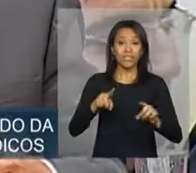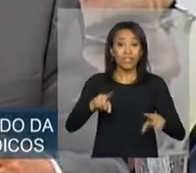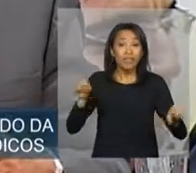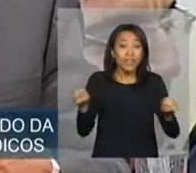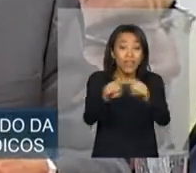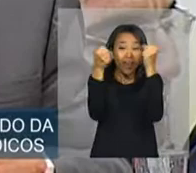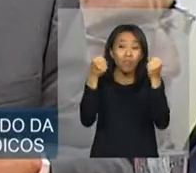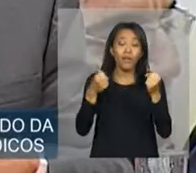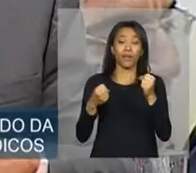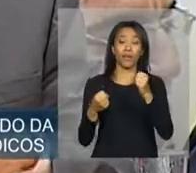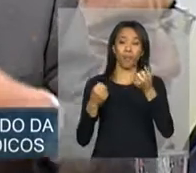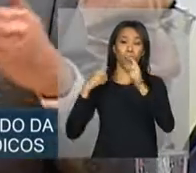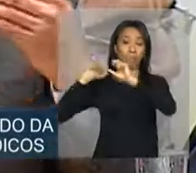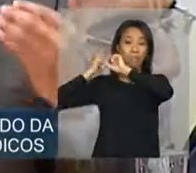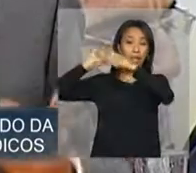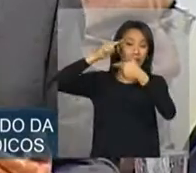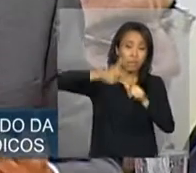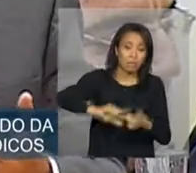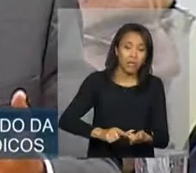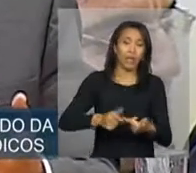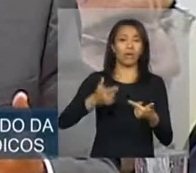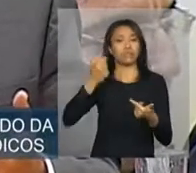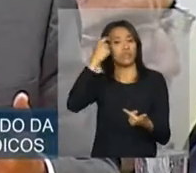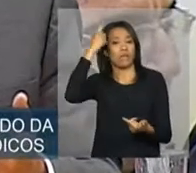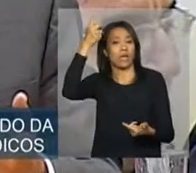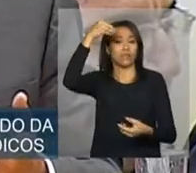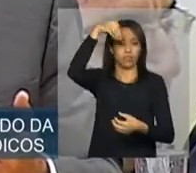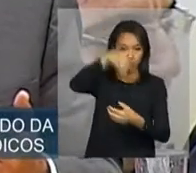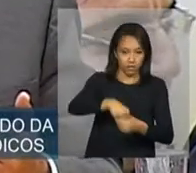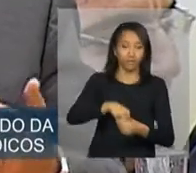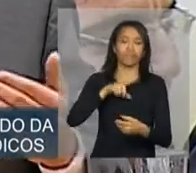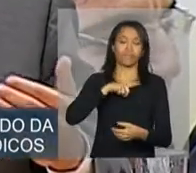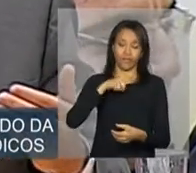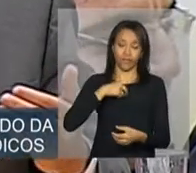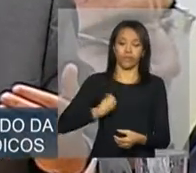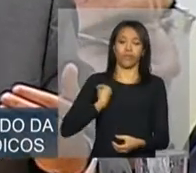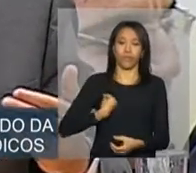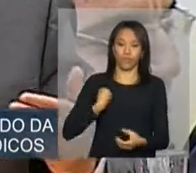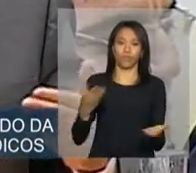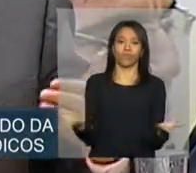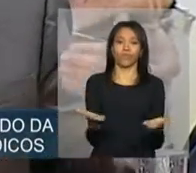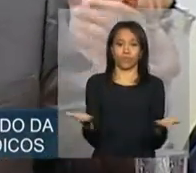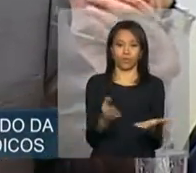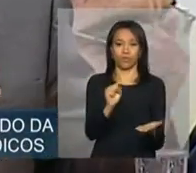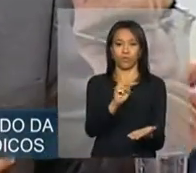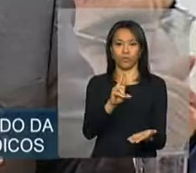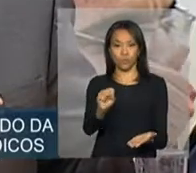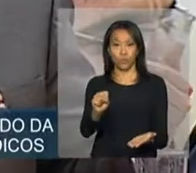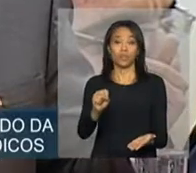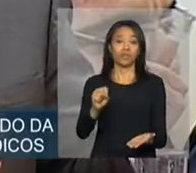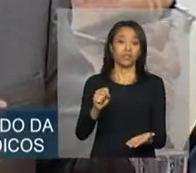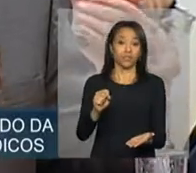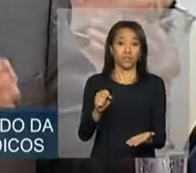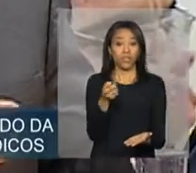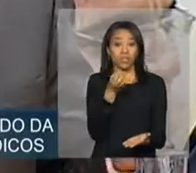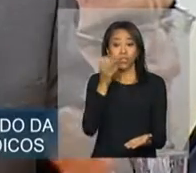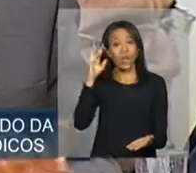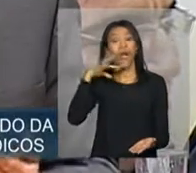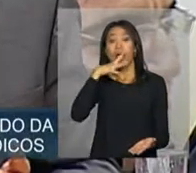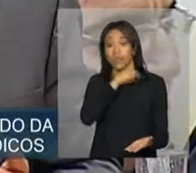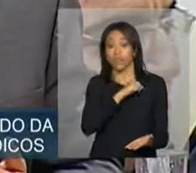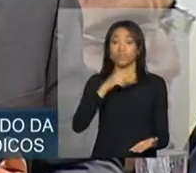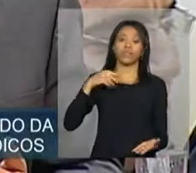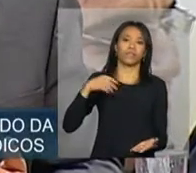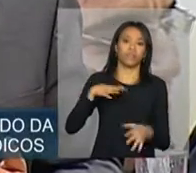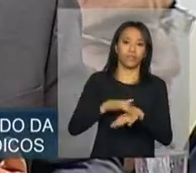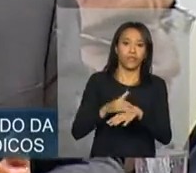de Saúde rompe com paradigmas da mentalidade que tem no SUS hoje ainda eu diria que a mentalidade que leva à doença de achar